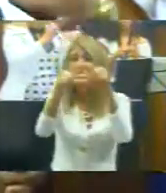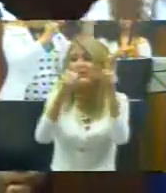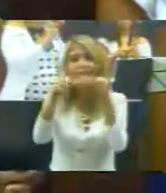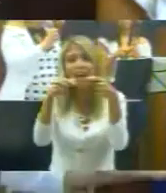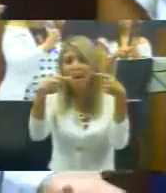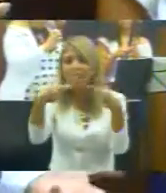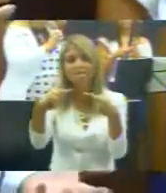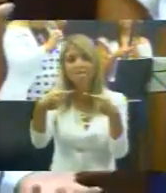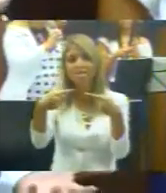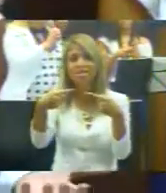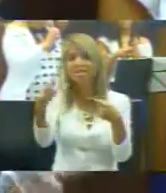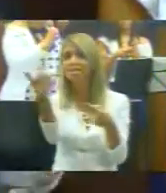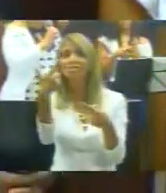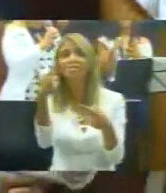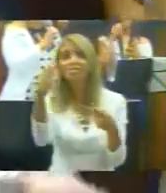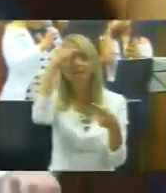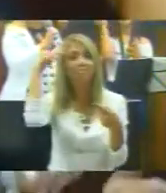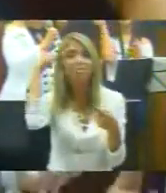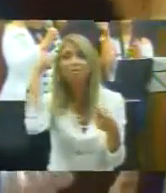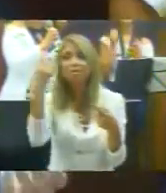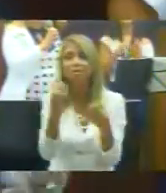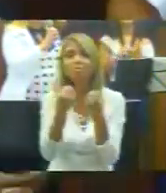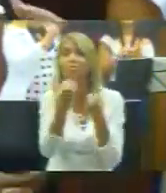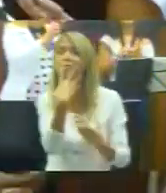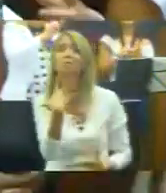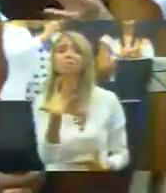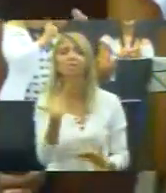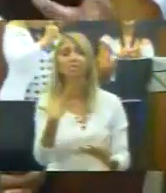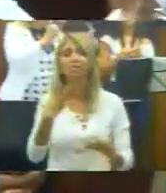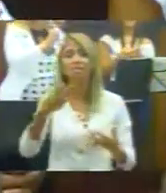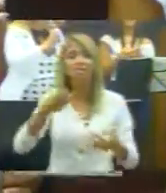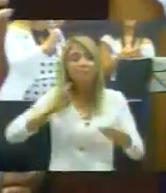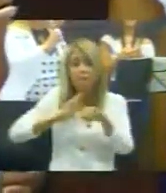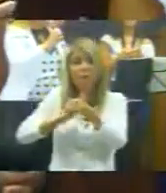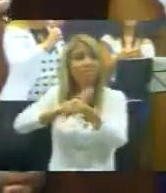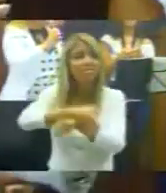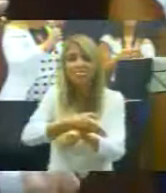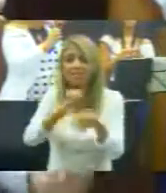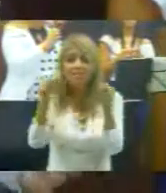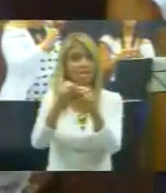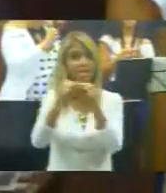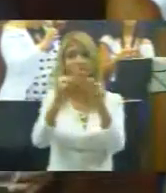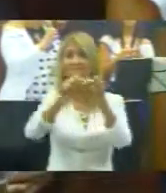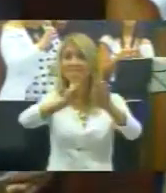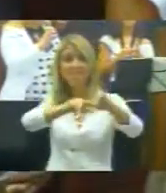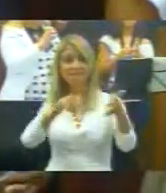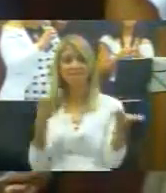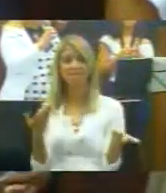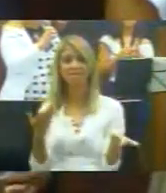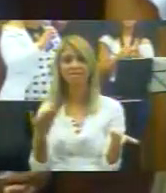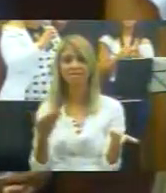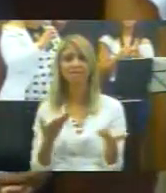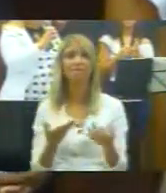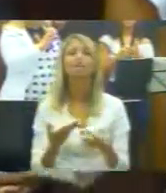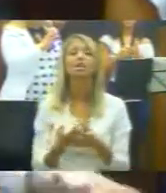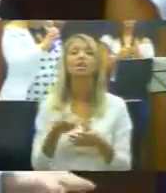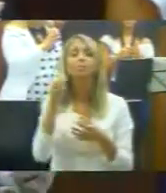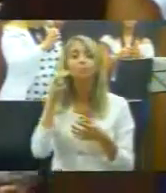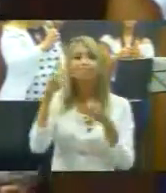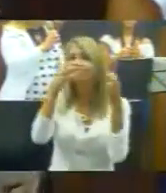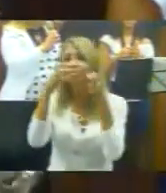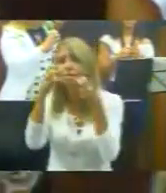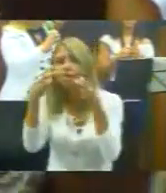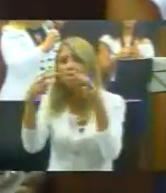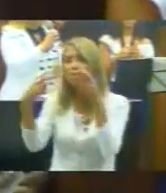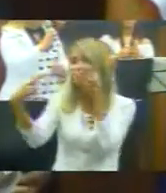não fizermos parte? Como mudarmos a política se nós não metermos a mão na massa e fazermos as diferenças? E olhando para os olhinhos